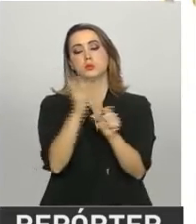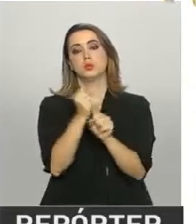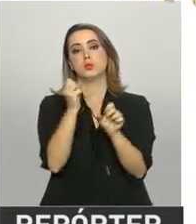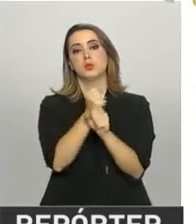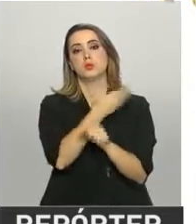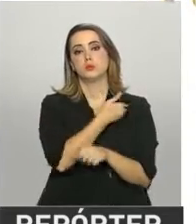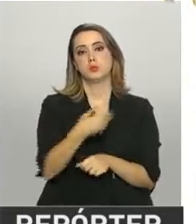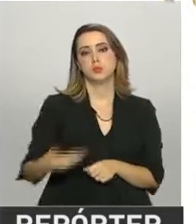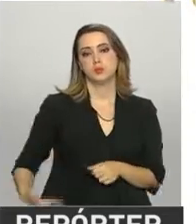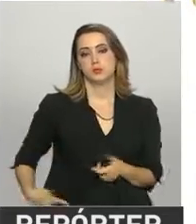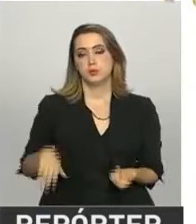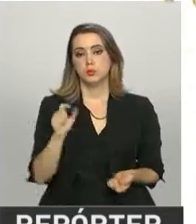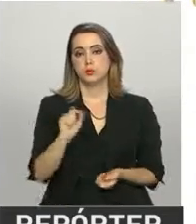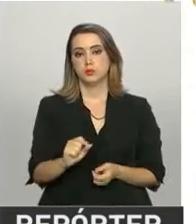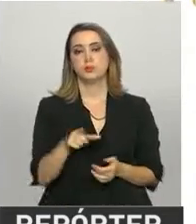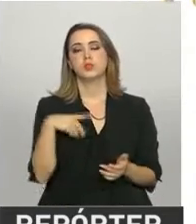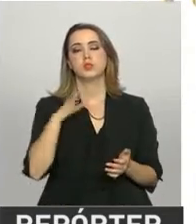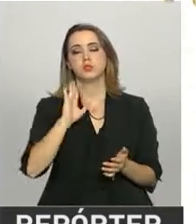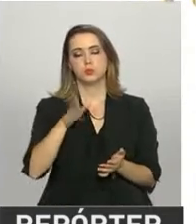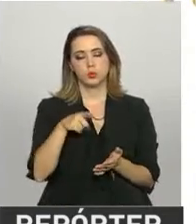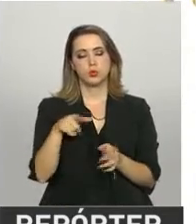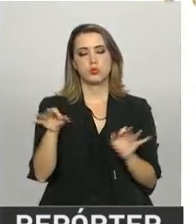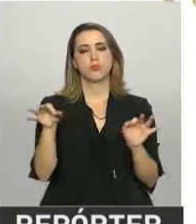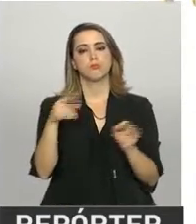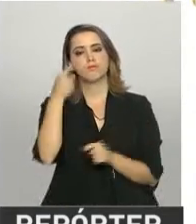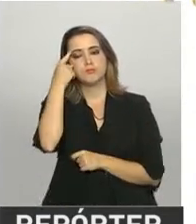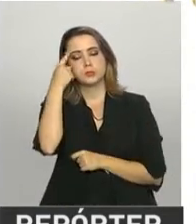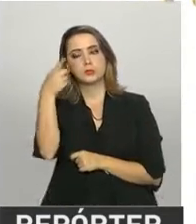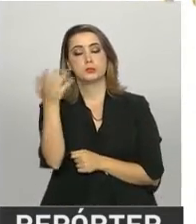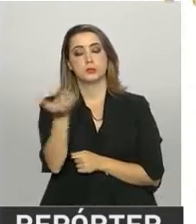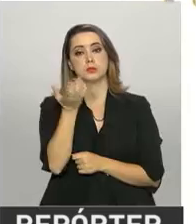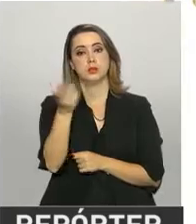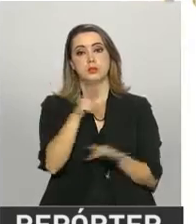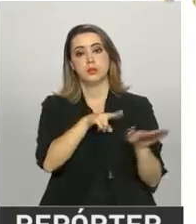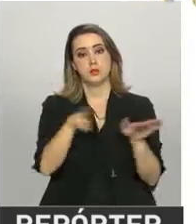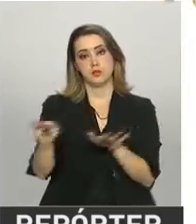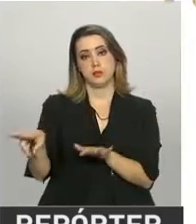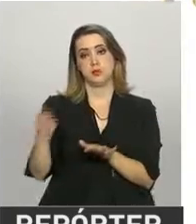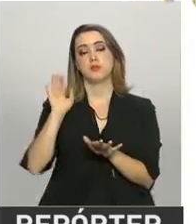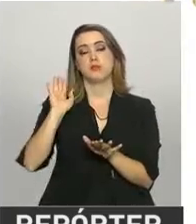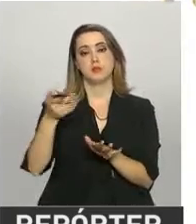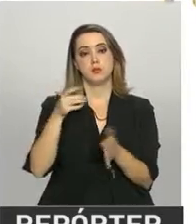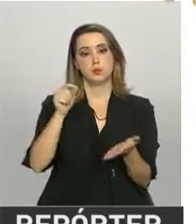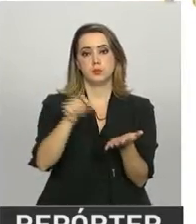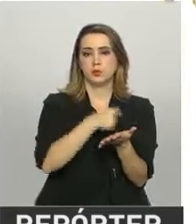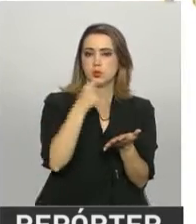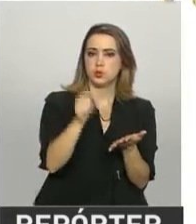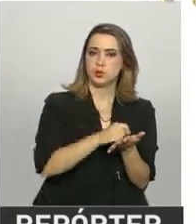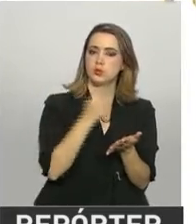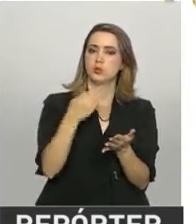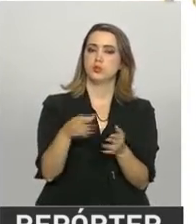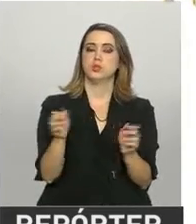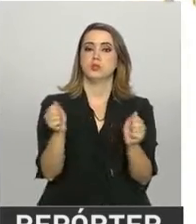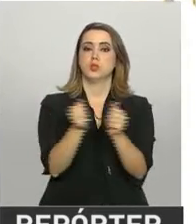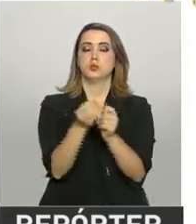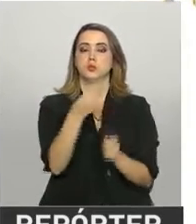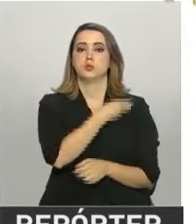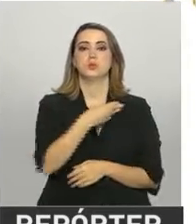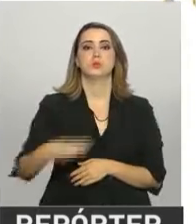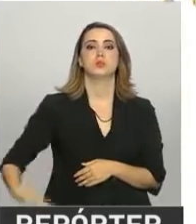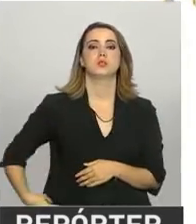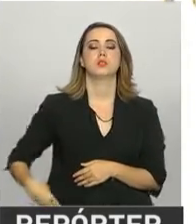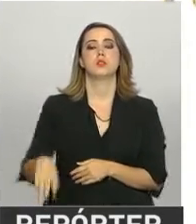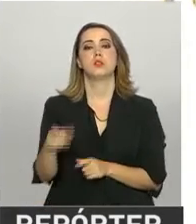seja fechado assinado ainda nesta semana pelo ministro da fazenda henrique meirelles e os governadores de